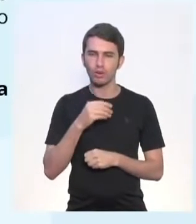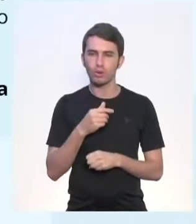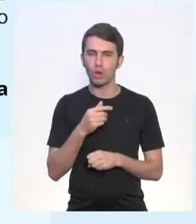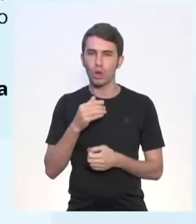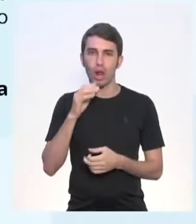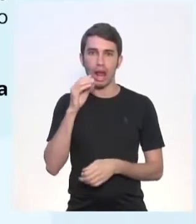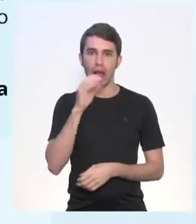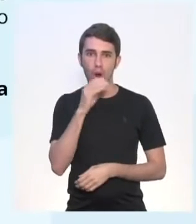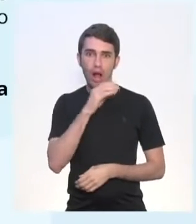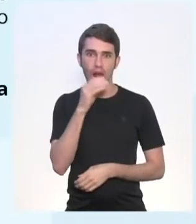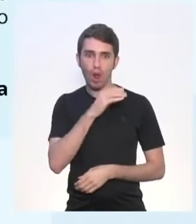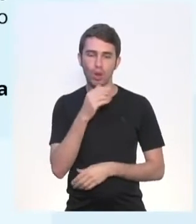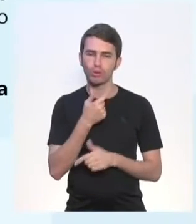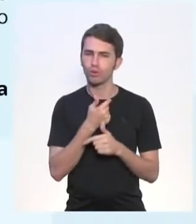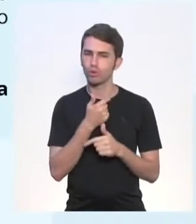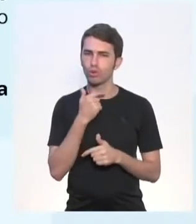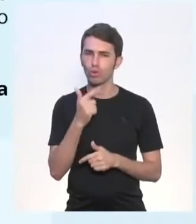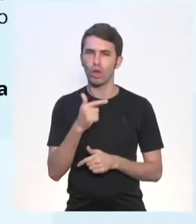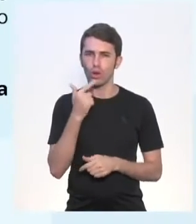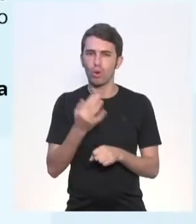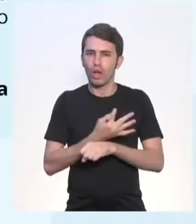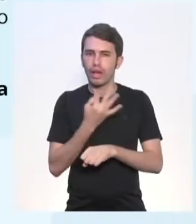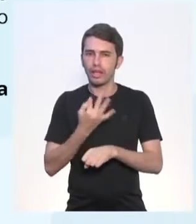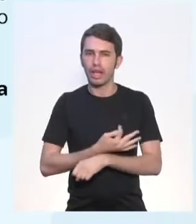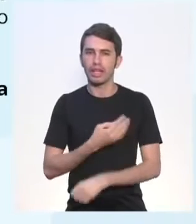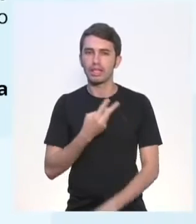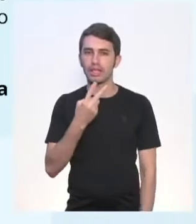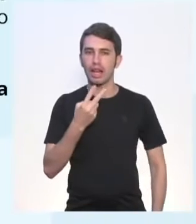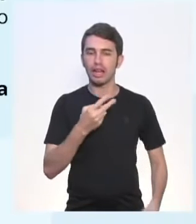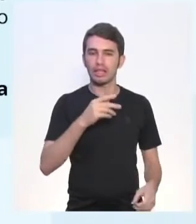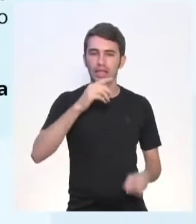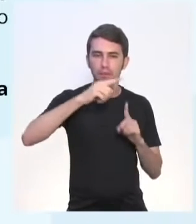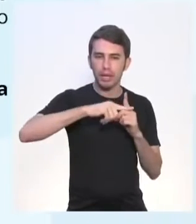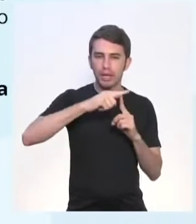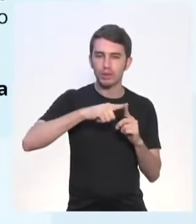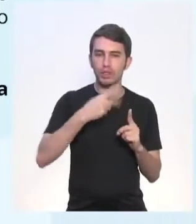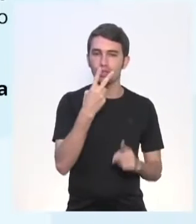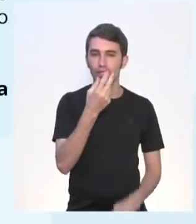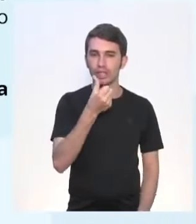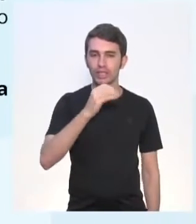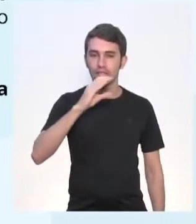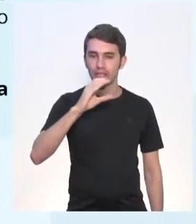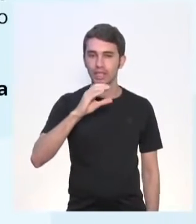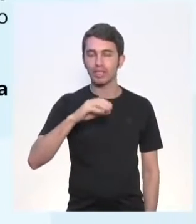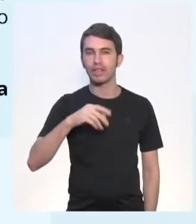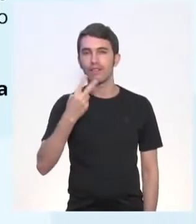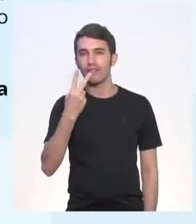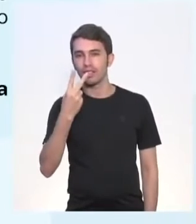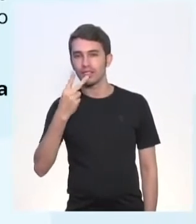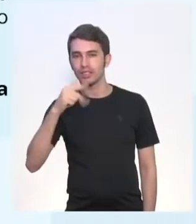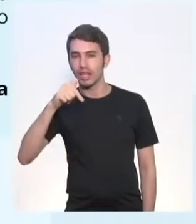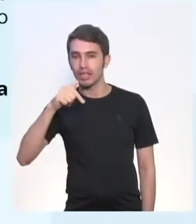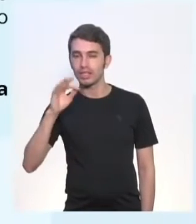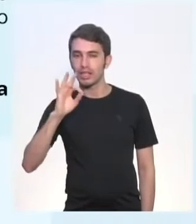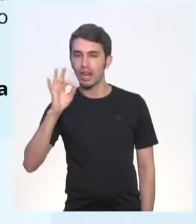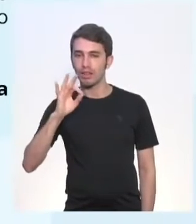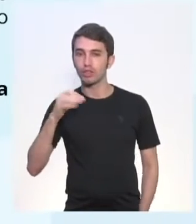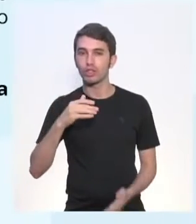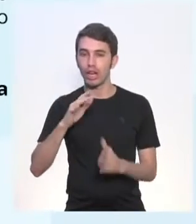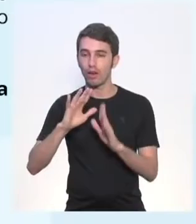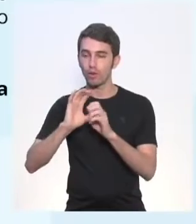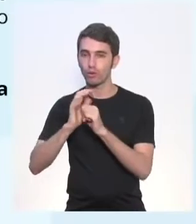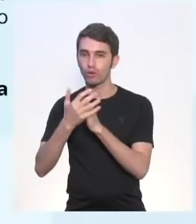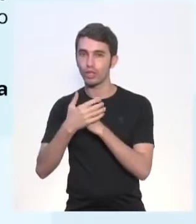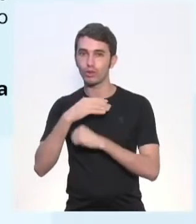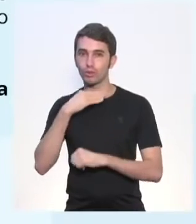26 graus ou 27 graus já eliminam o vírus. A segunda, temperaturas mais altas que 30 graus podem reduzir o tempo e a permanência